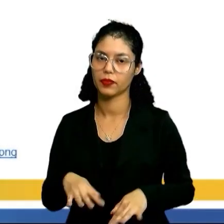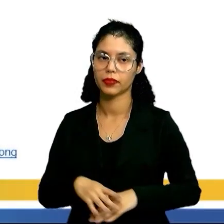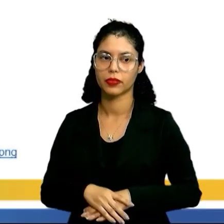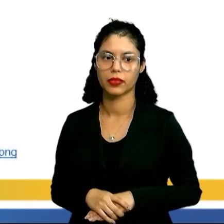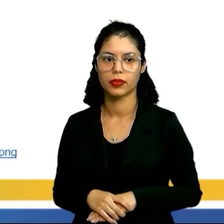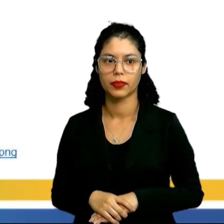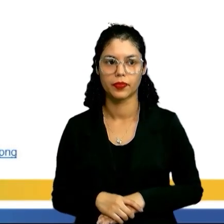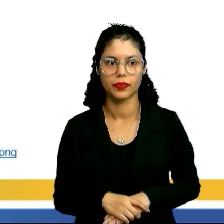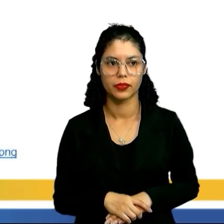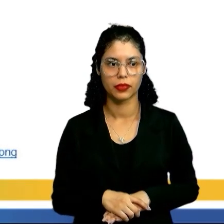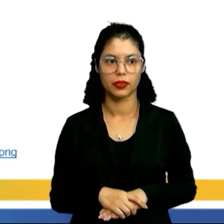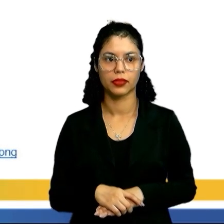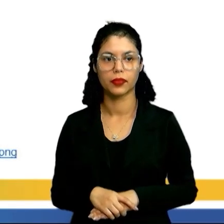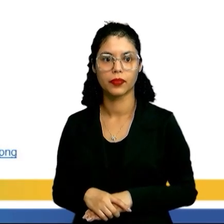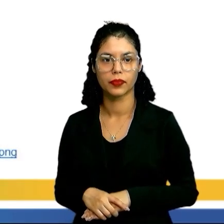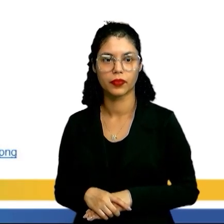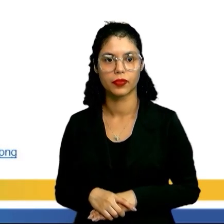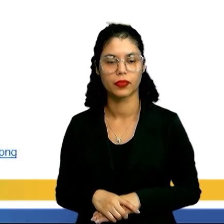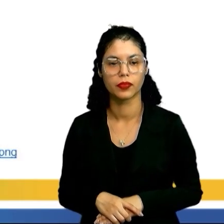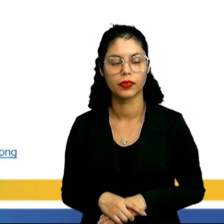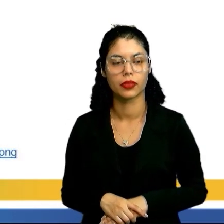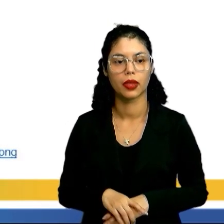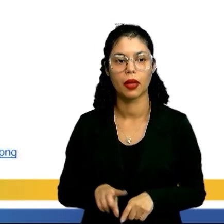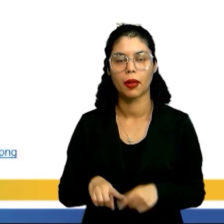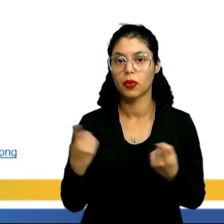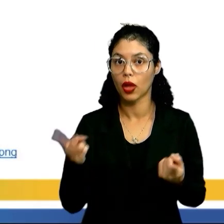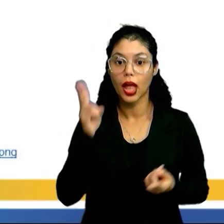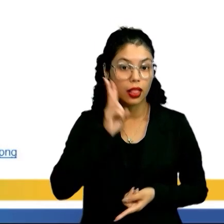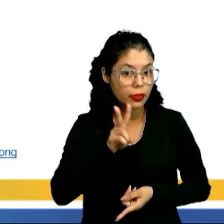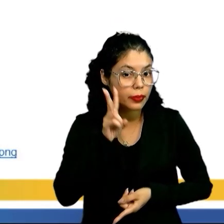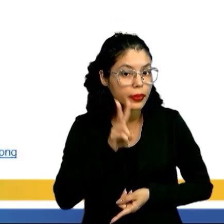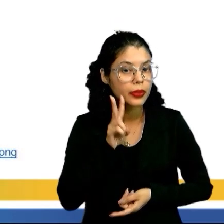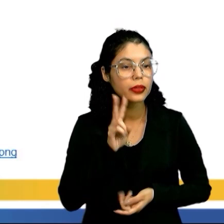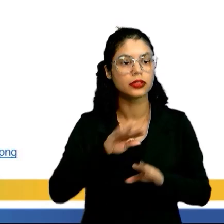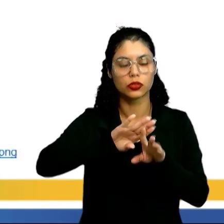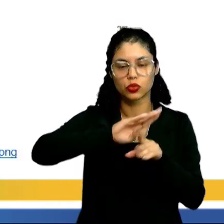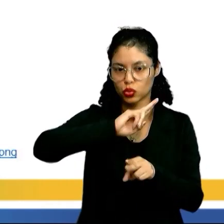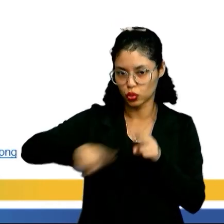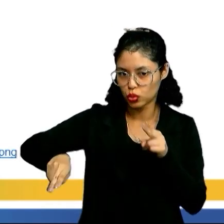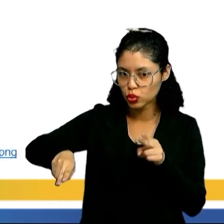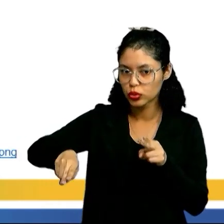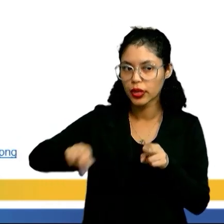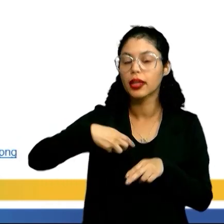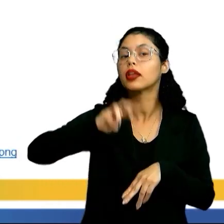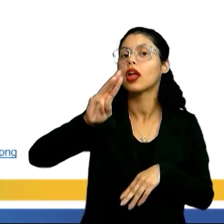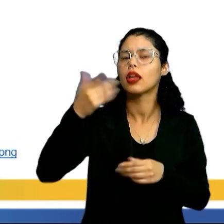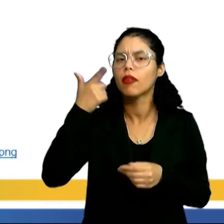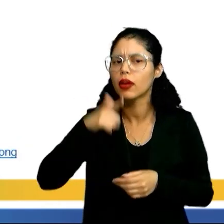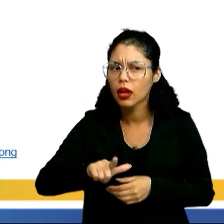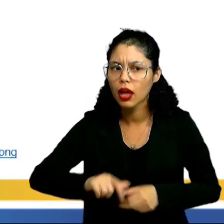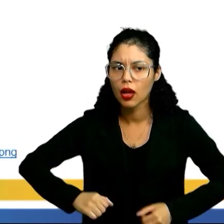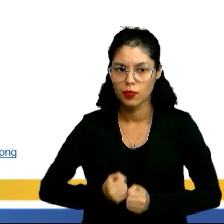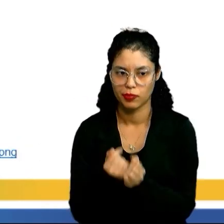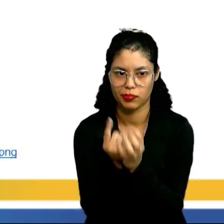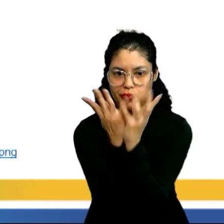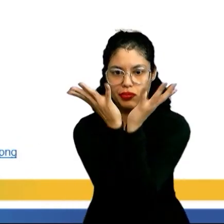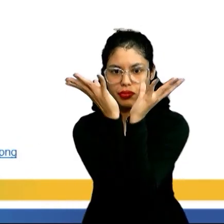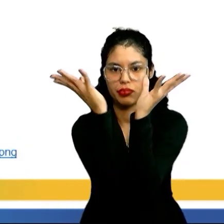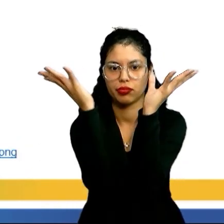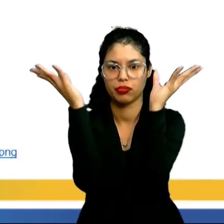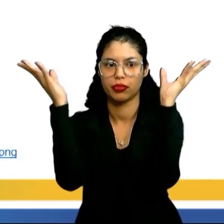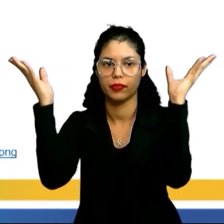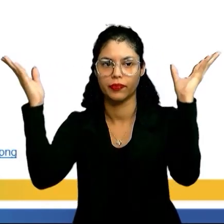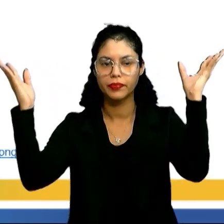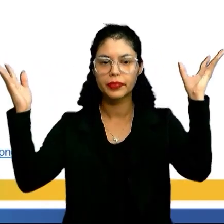os experimentos, tá? Então, mais uma vez relembrando, se eu tiro a gema apical, quem é que vai ganhar a vez? As gemas laterais.